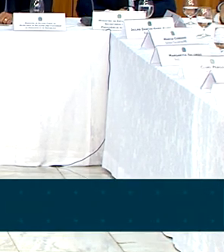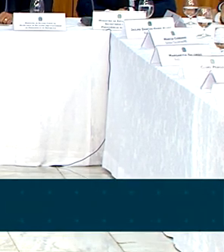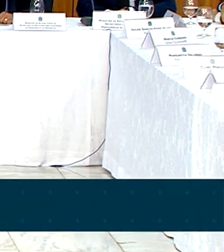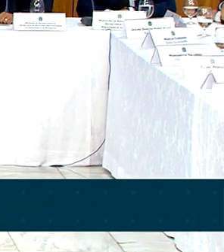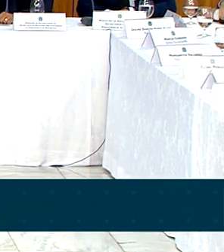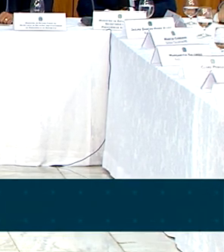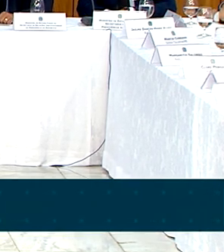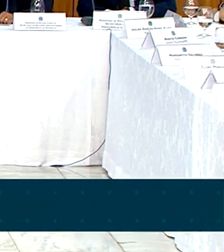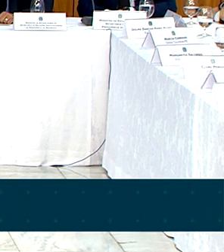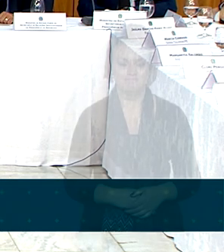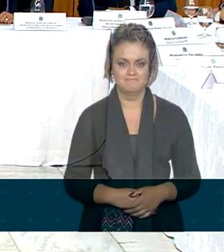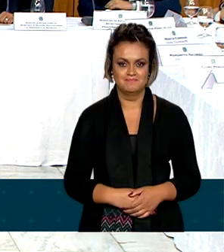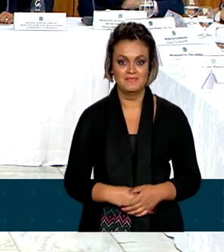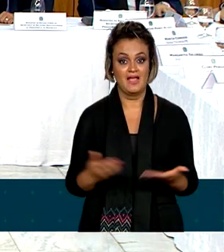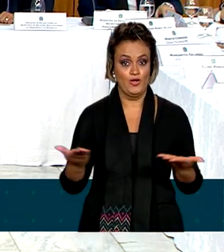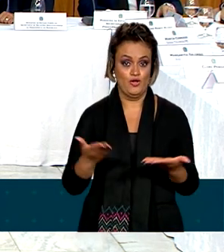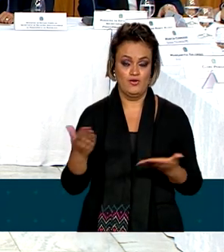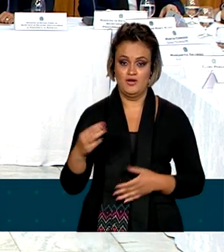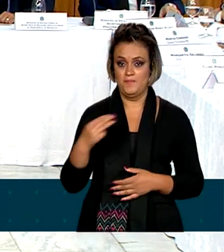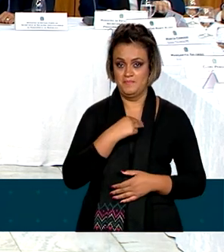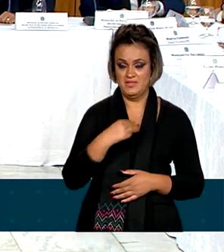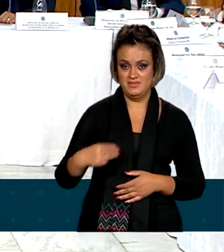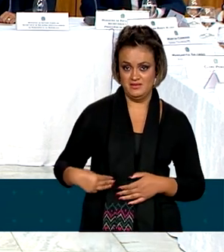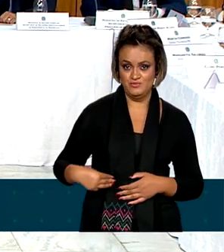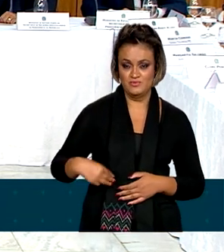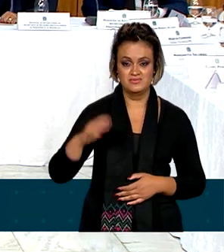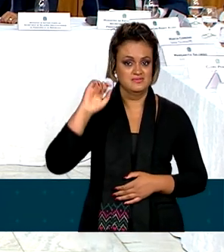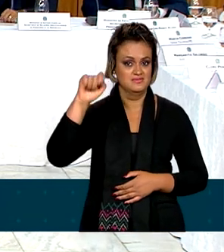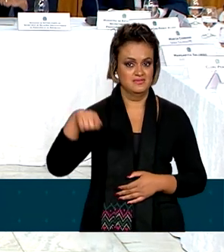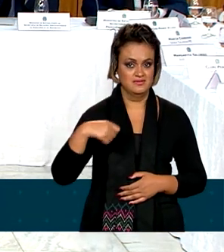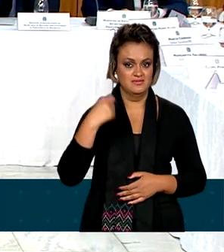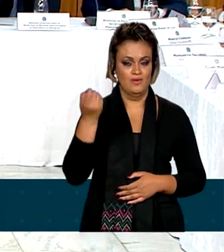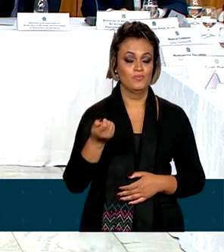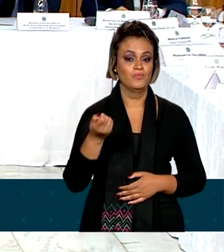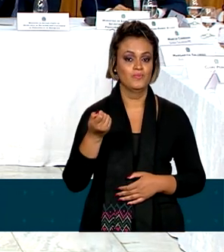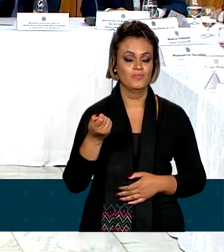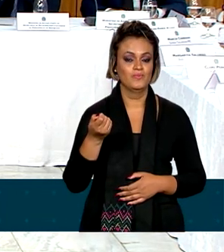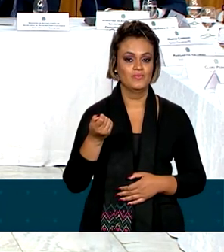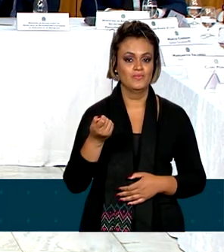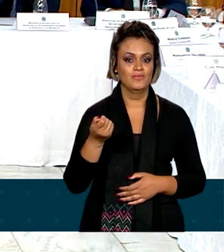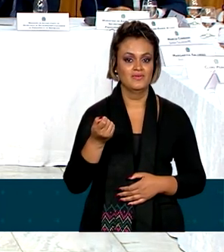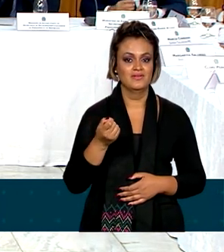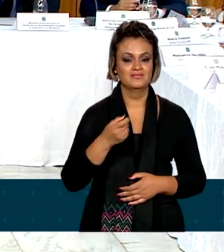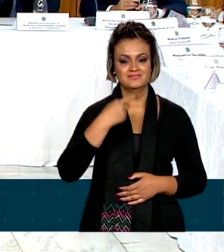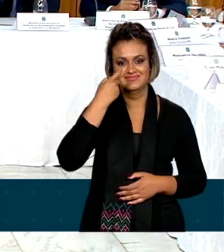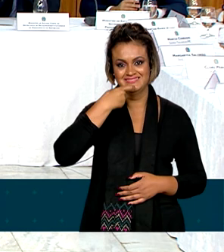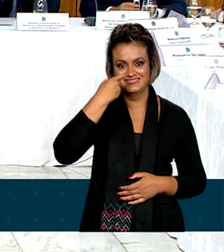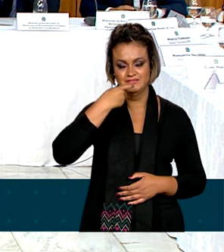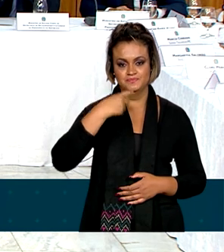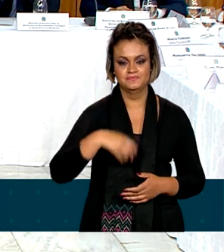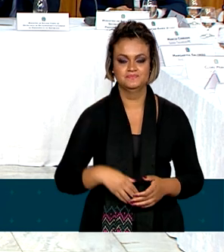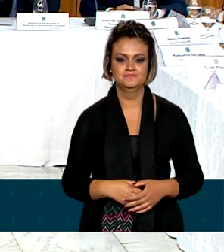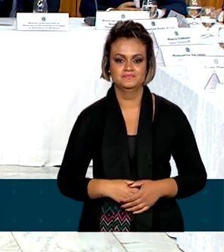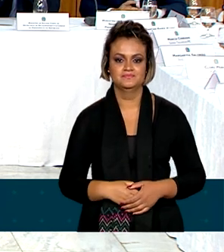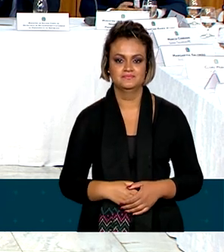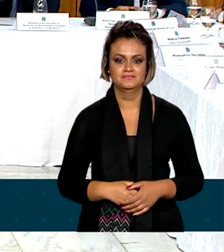Para uso da palavra, o ministro de Estado do Desenvolvimento Agrário e Agricultura Familiar, Paulo Teixeira. Boa tarde